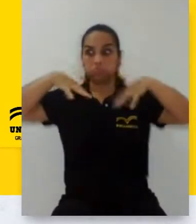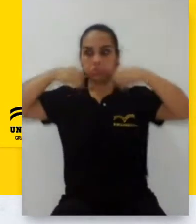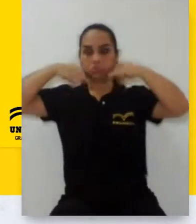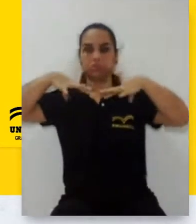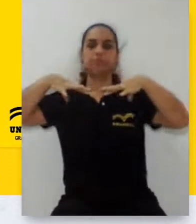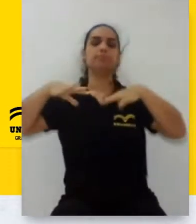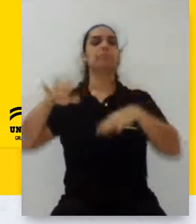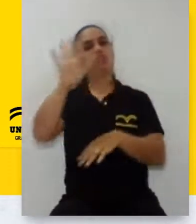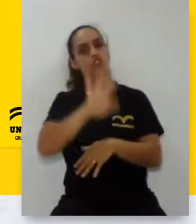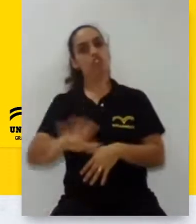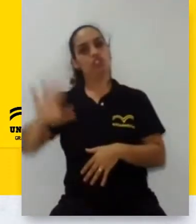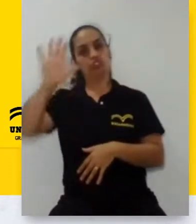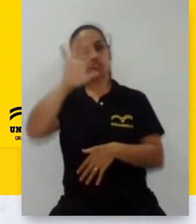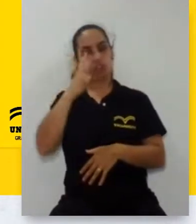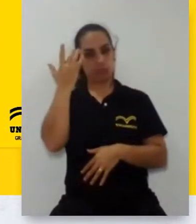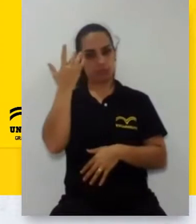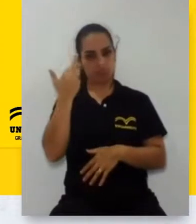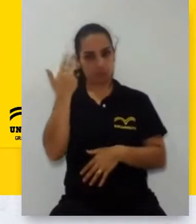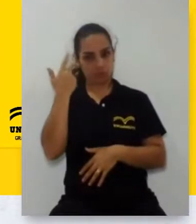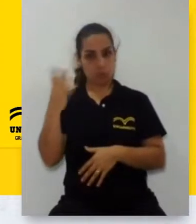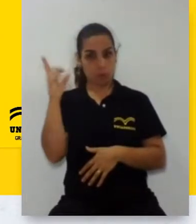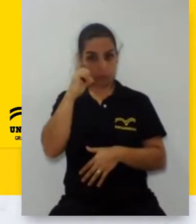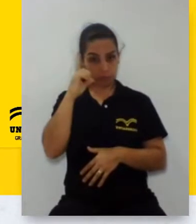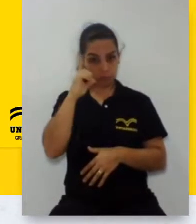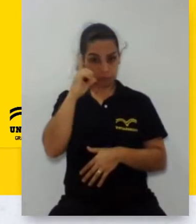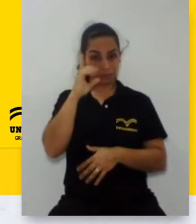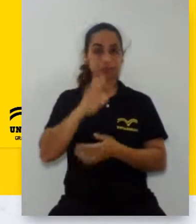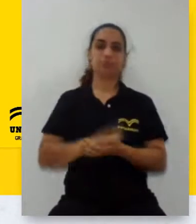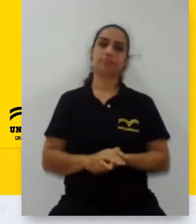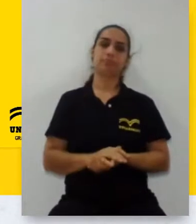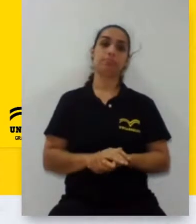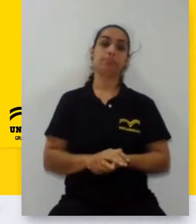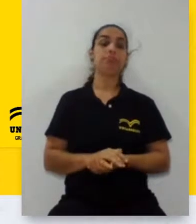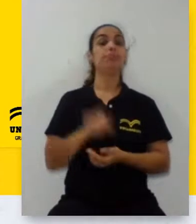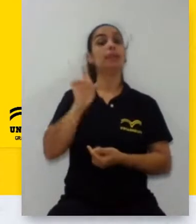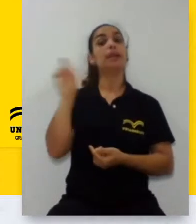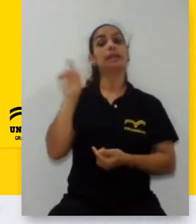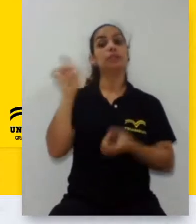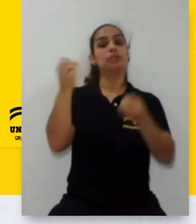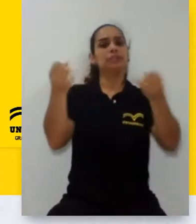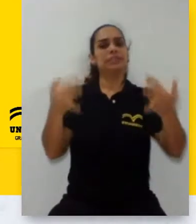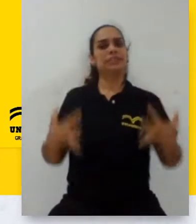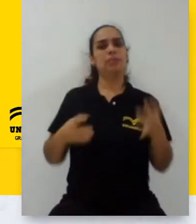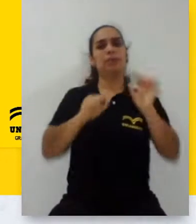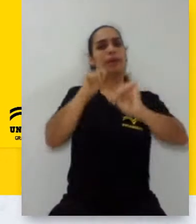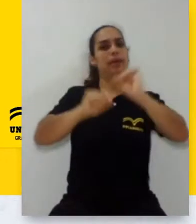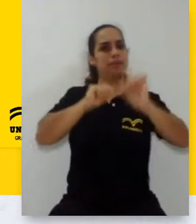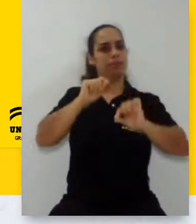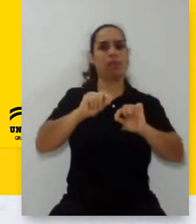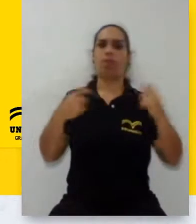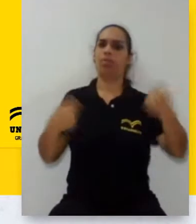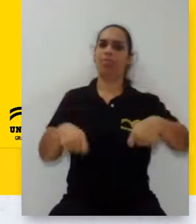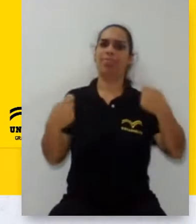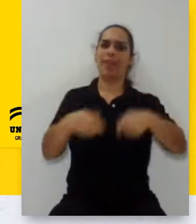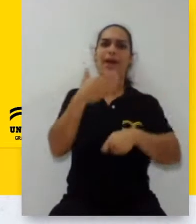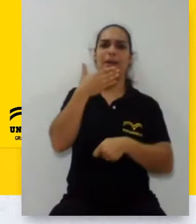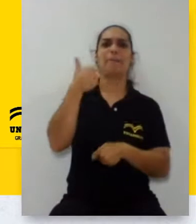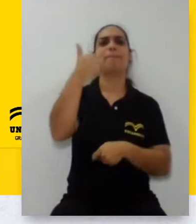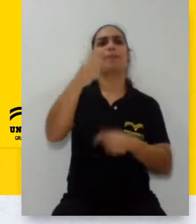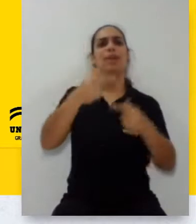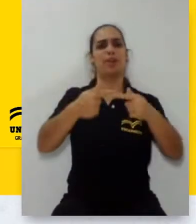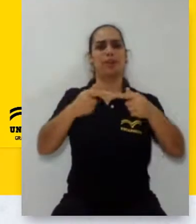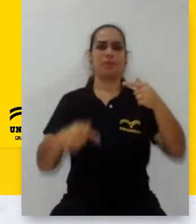nenhuma doença. Mas você pode melhorar a sua qualidade de vida. Mas eu não me preocupo em morrer.